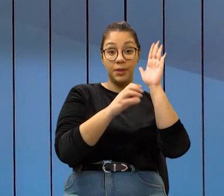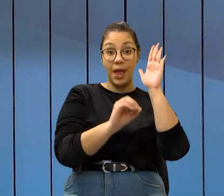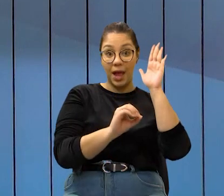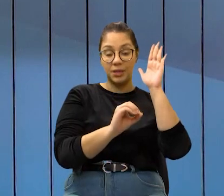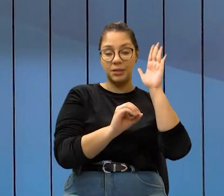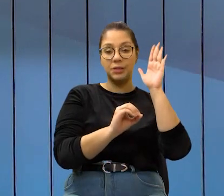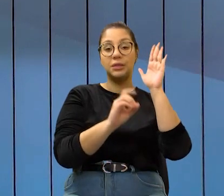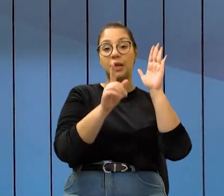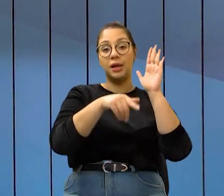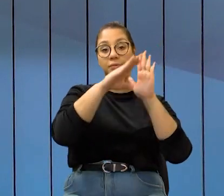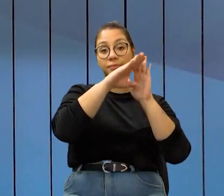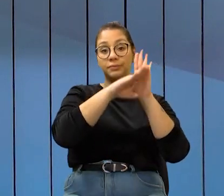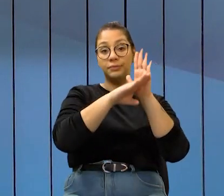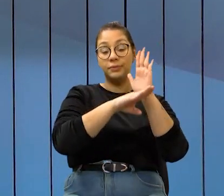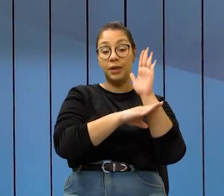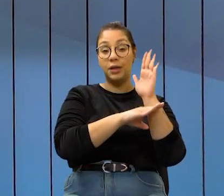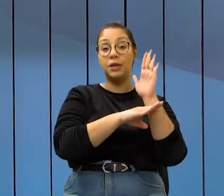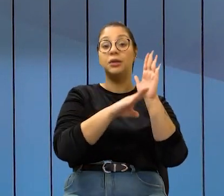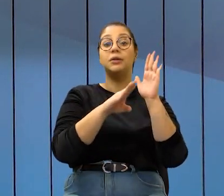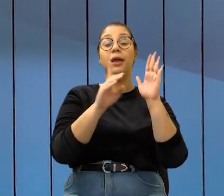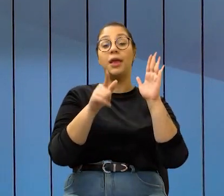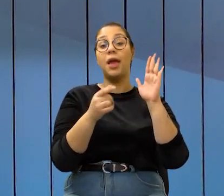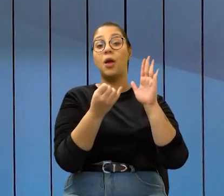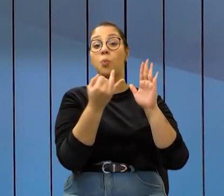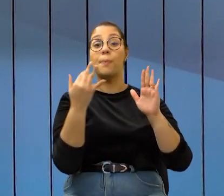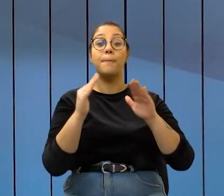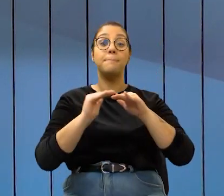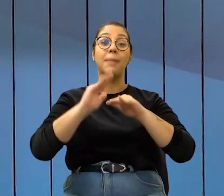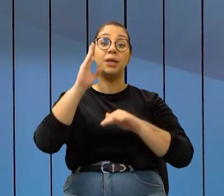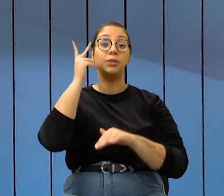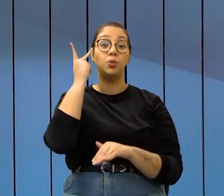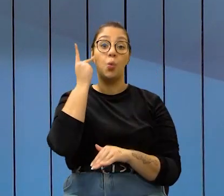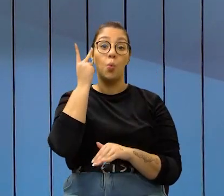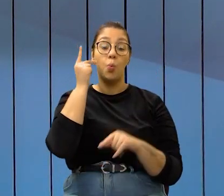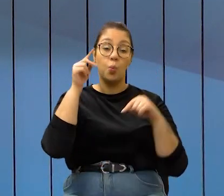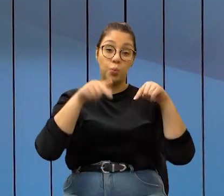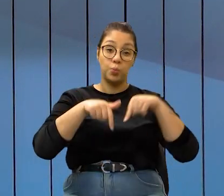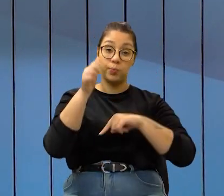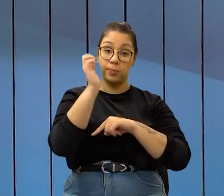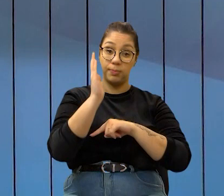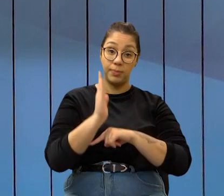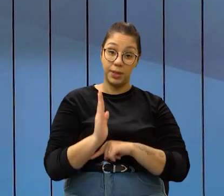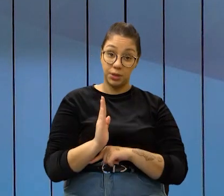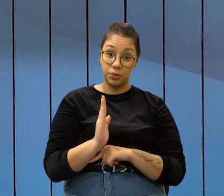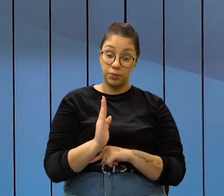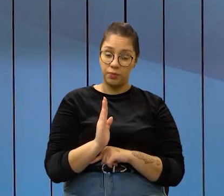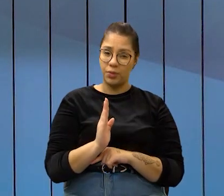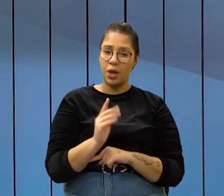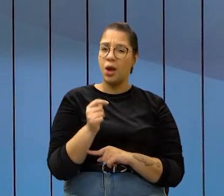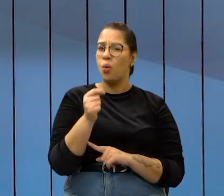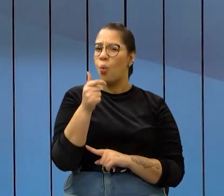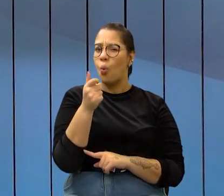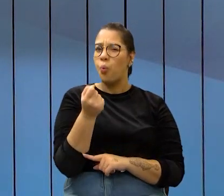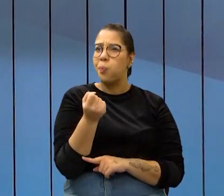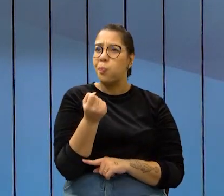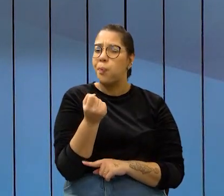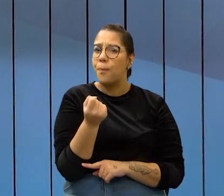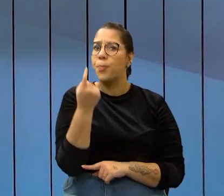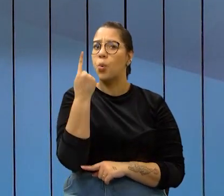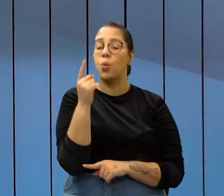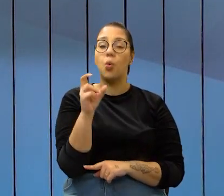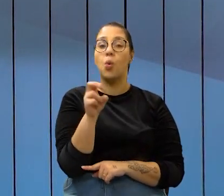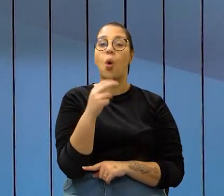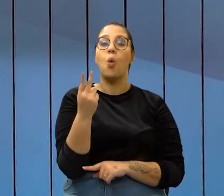câncer de pele, é a 10ª posição entre os mais comuns. Ele é quase um câncer raro